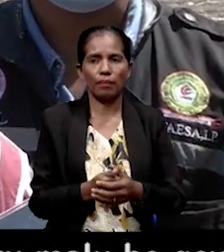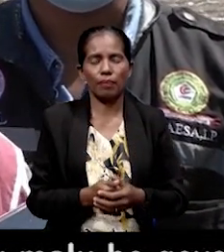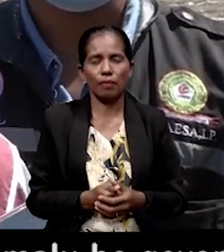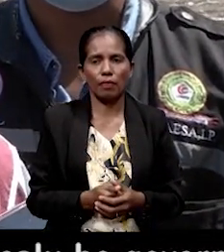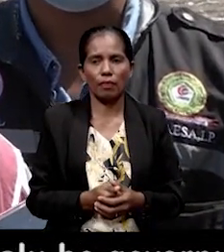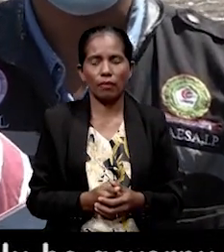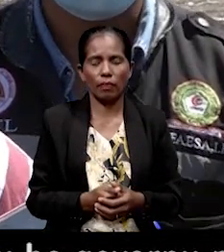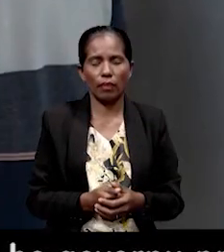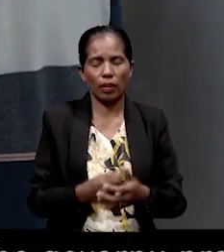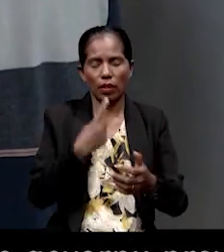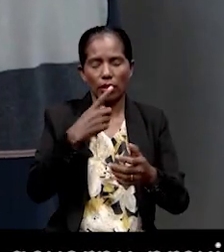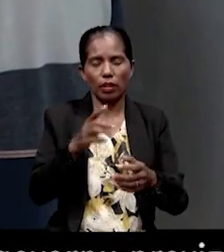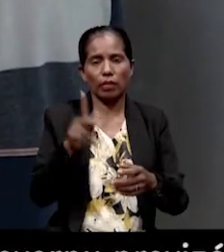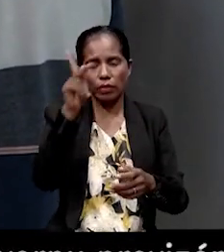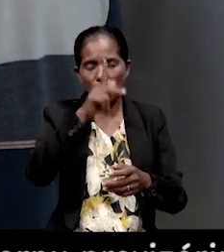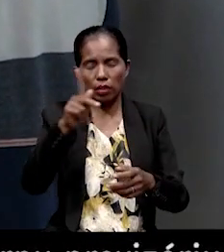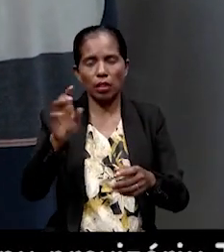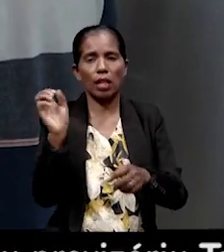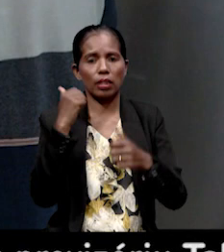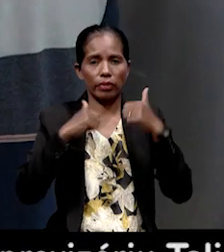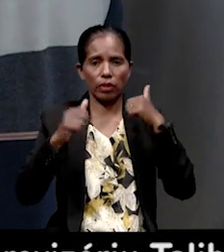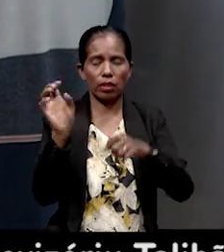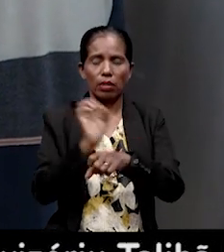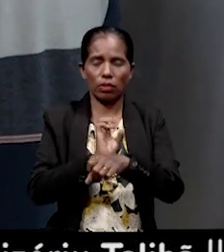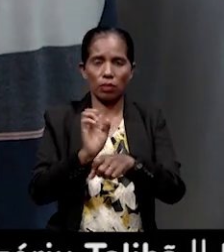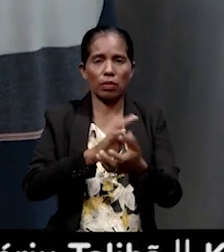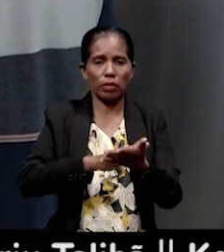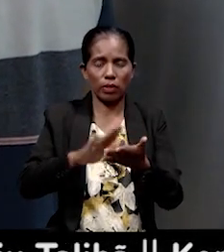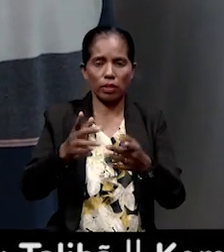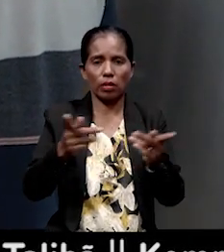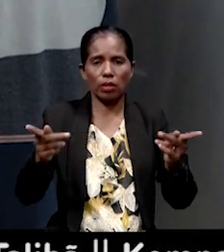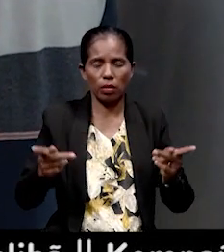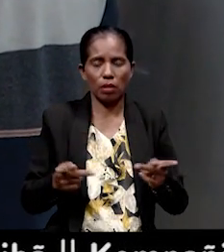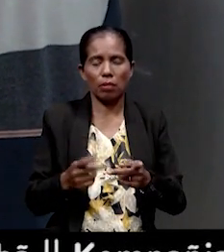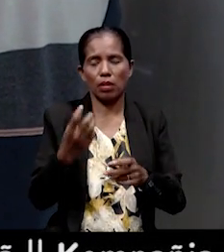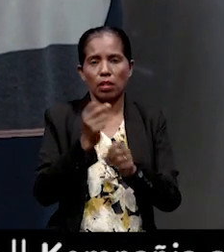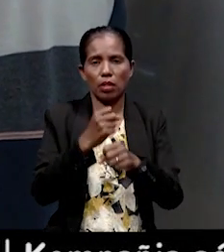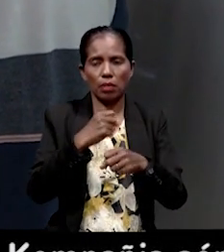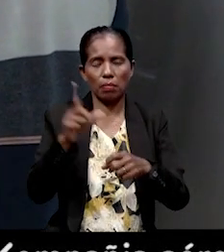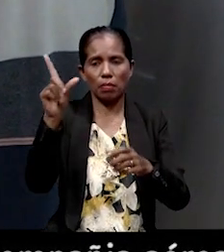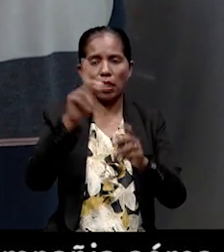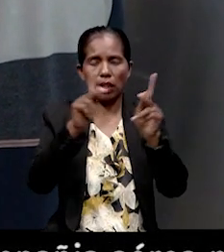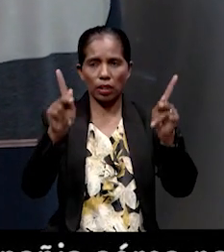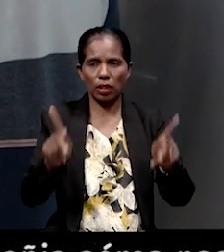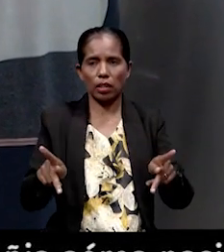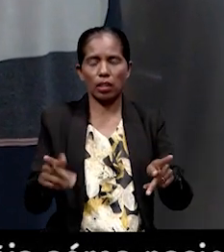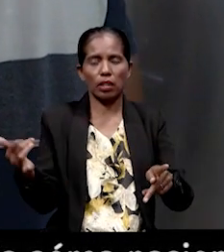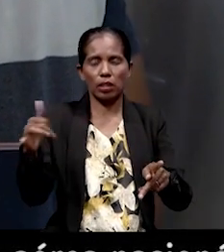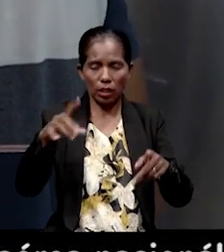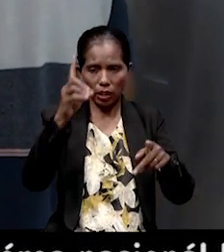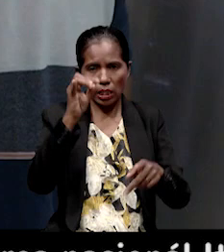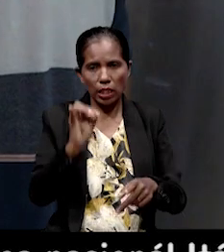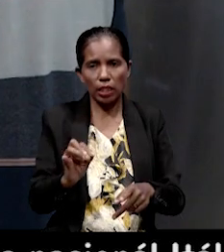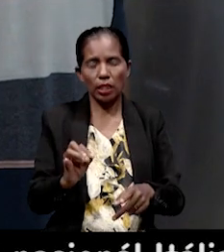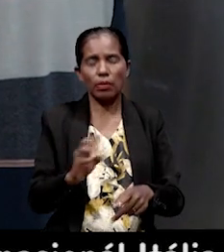inspeção fiscalização atividade econômico sanitária não alimentar se continua a inspeção balosa supermercado Sira e Adili